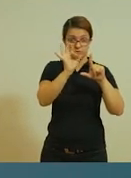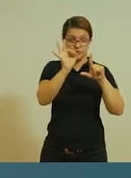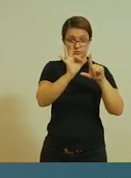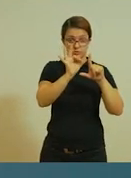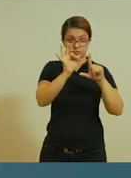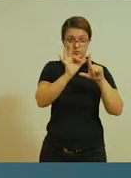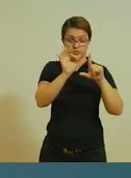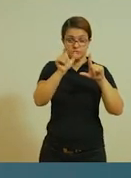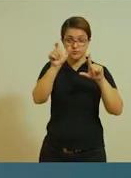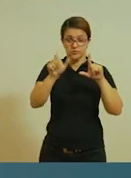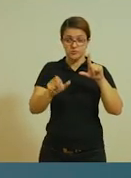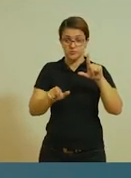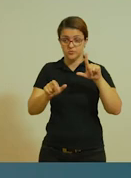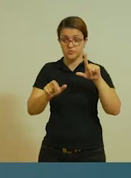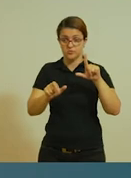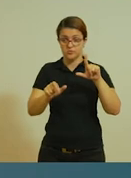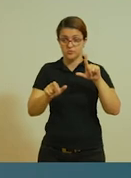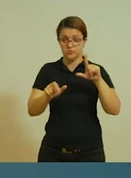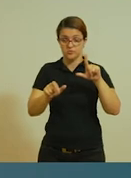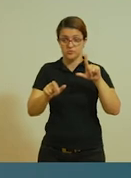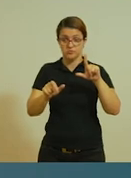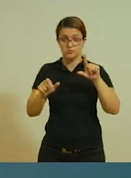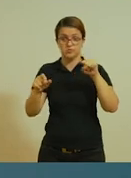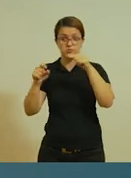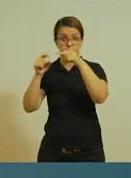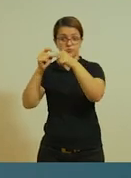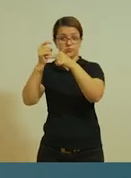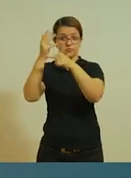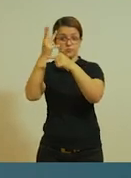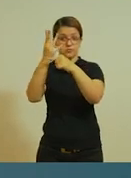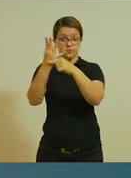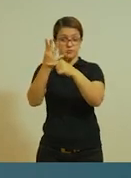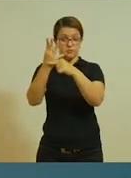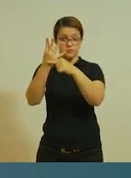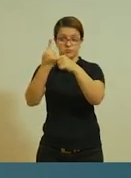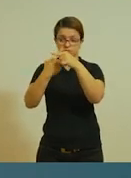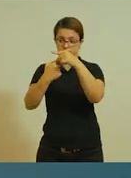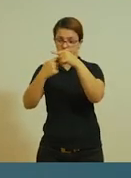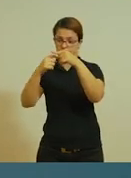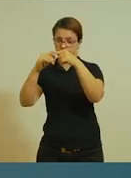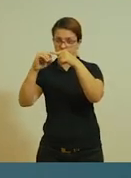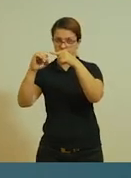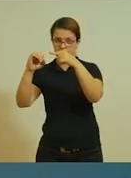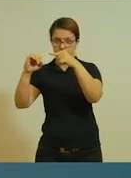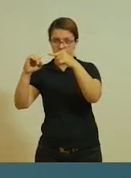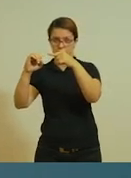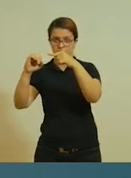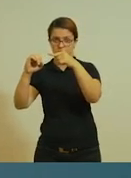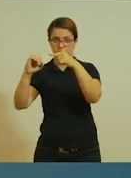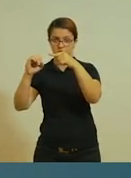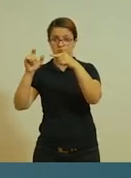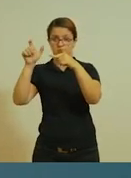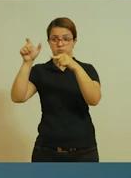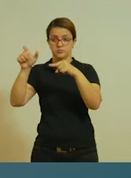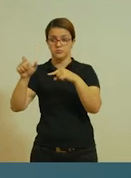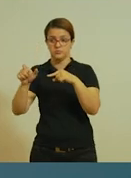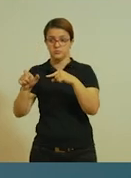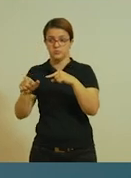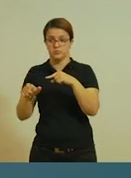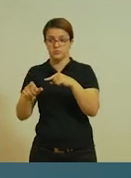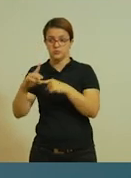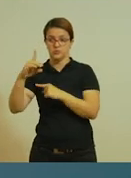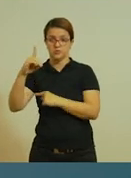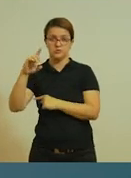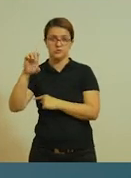temos 4%. A representação fracionada, a gente tem 4 dentro de 100. E